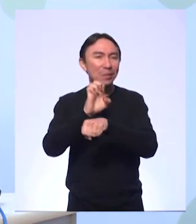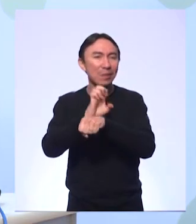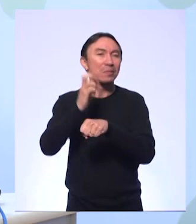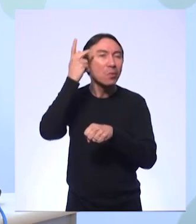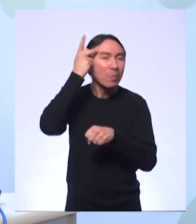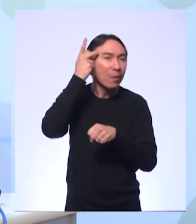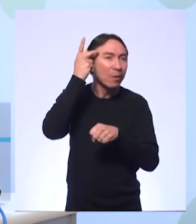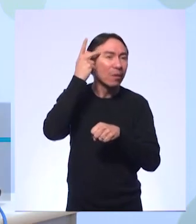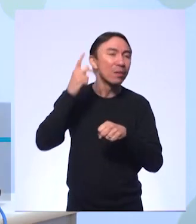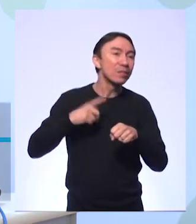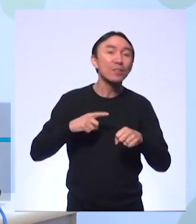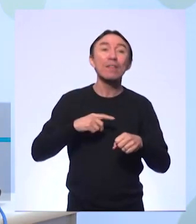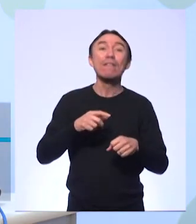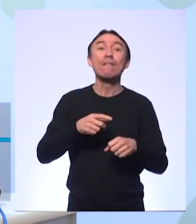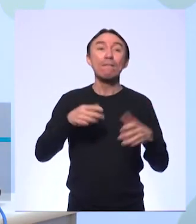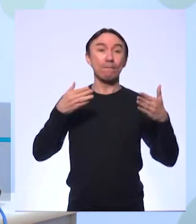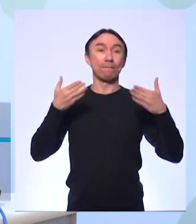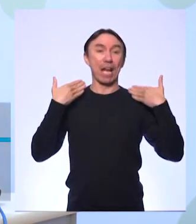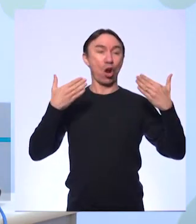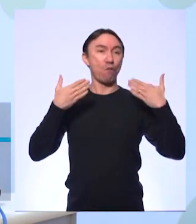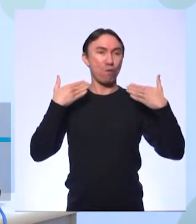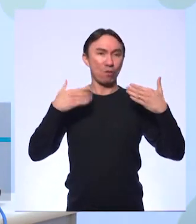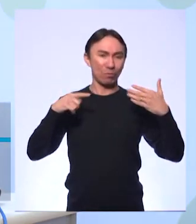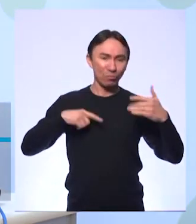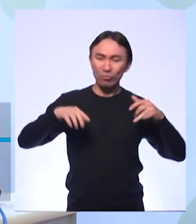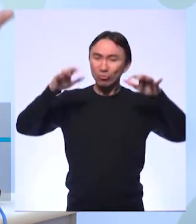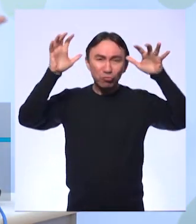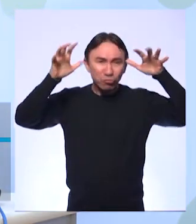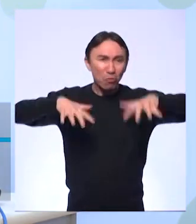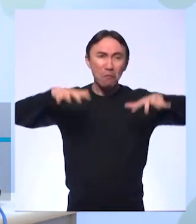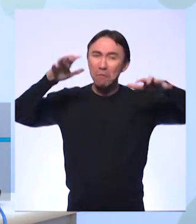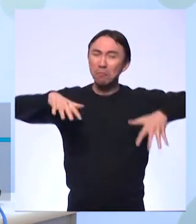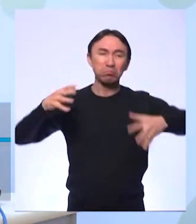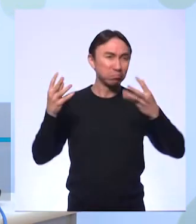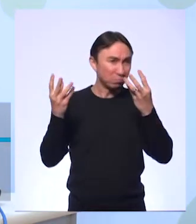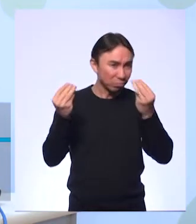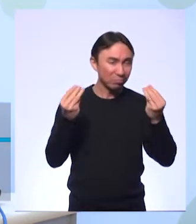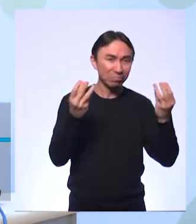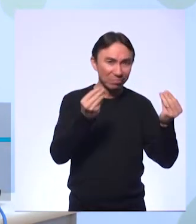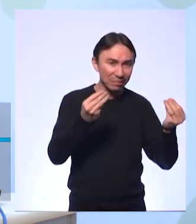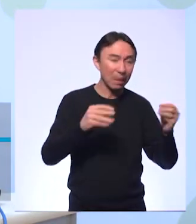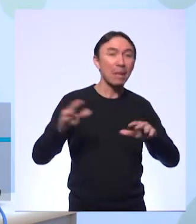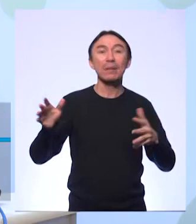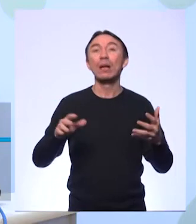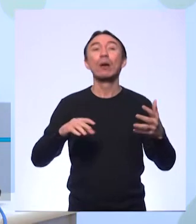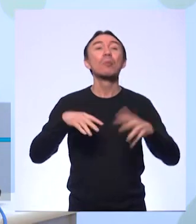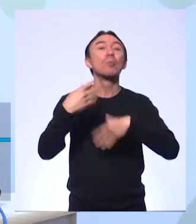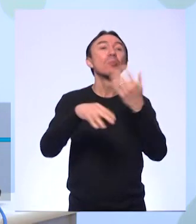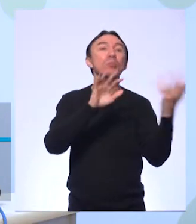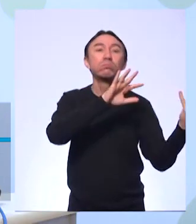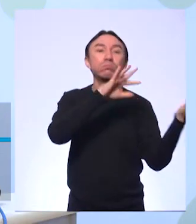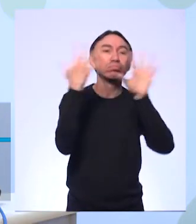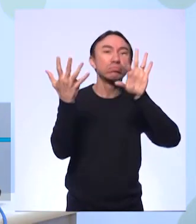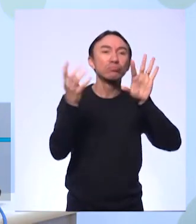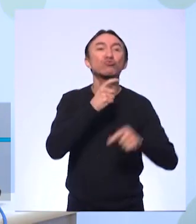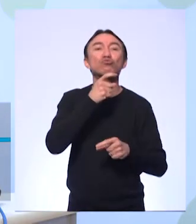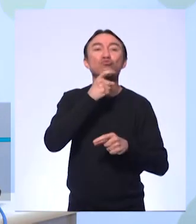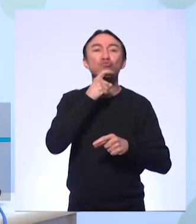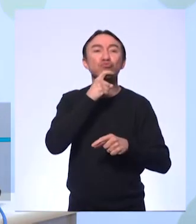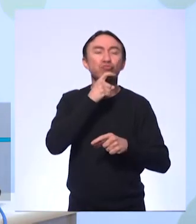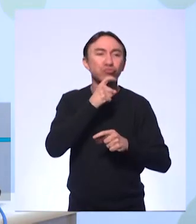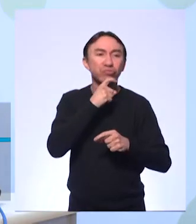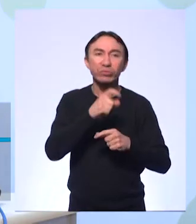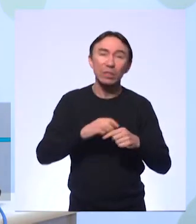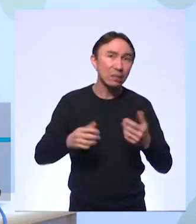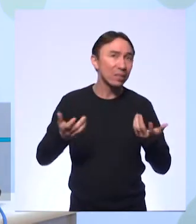verão, né? E quando é inverno, que nós estamos no inverno, logicamente tem períodos, né, dias aí que são exceções. Esse ano também está